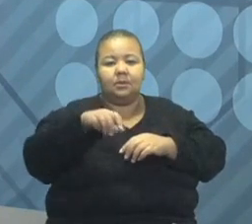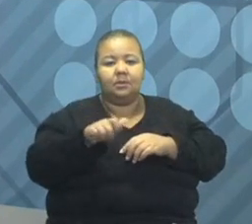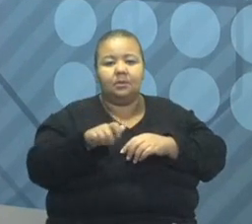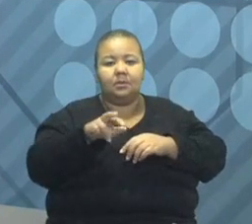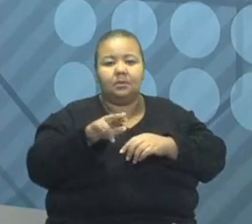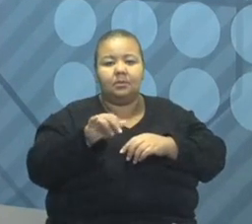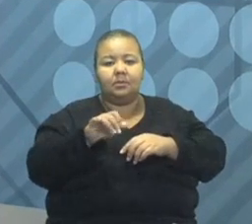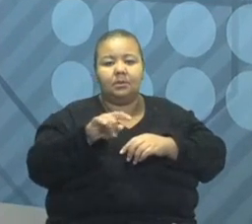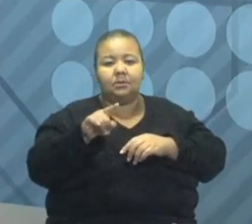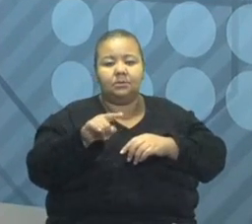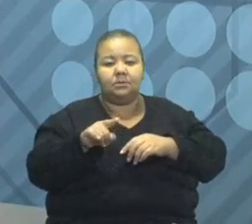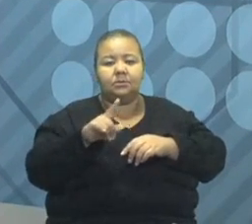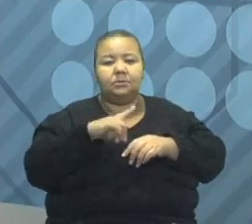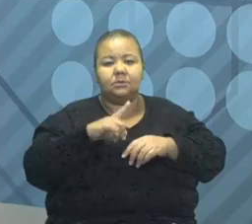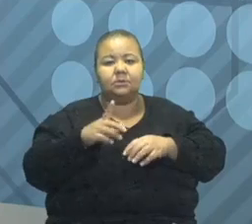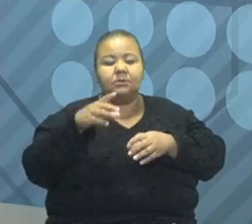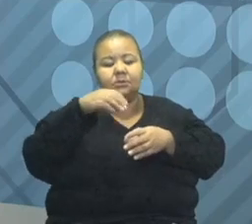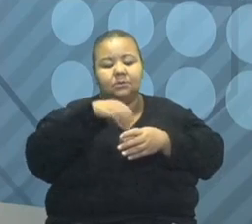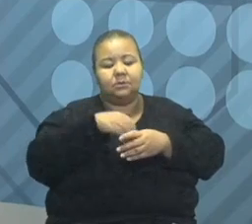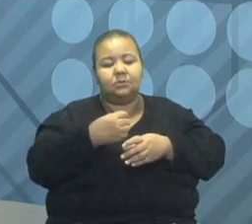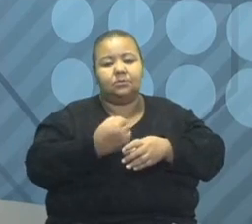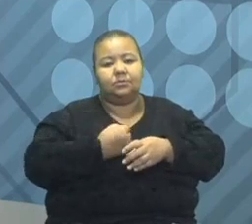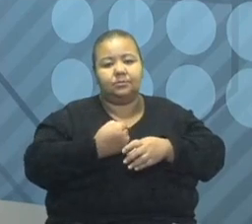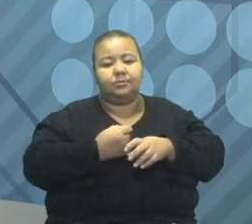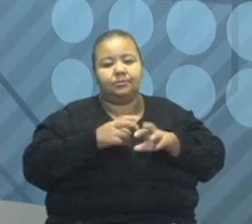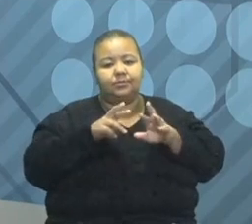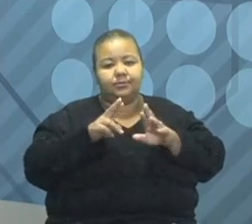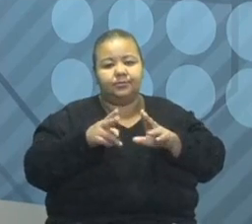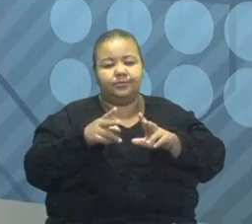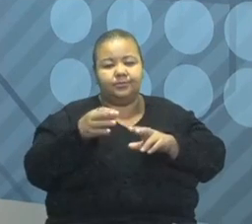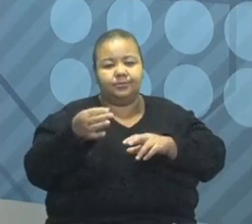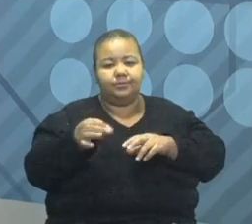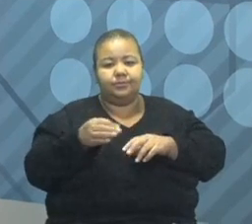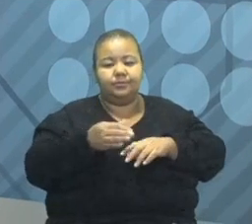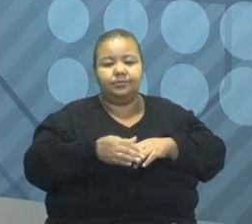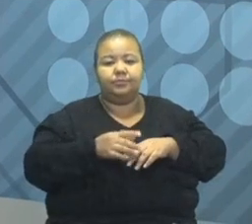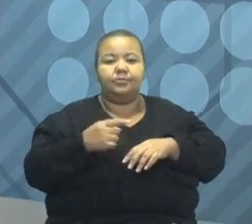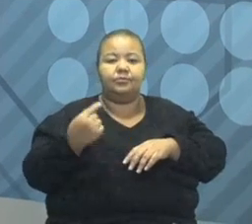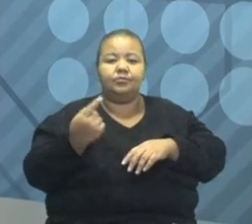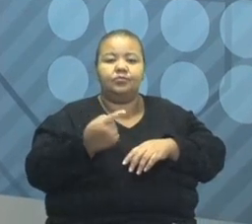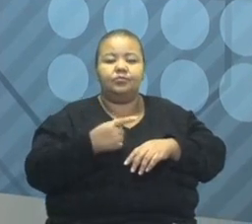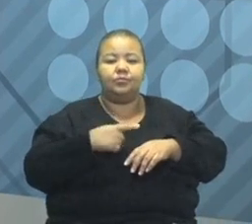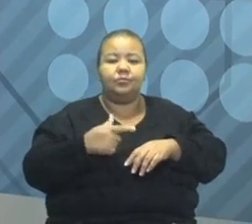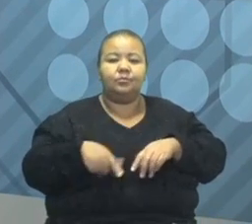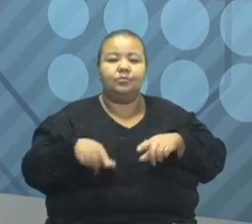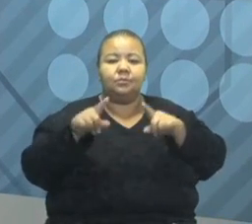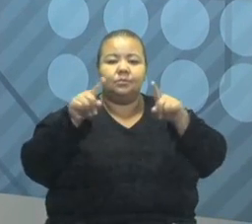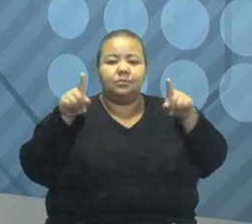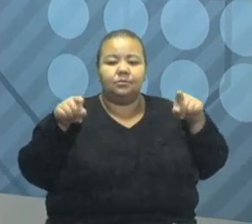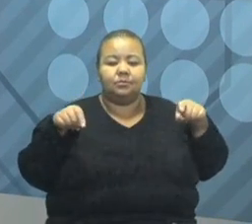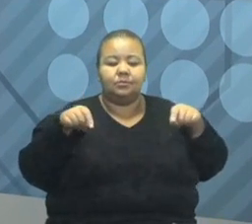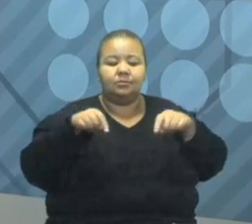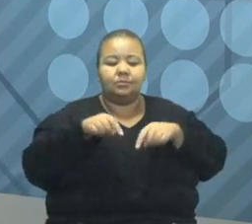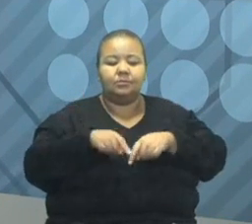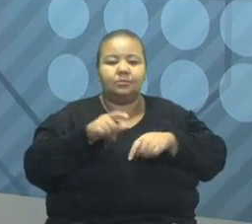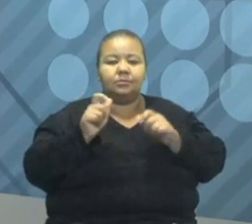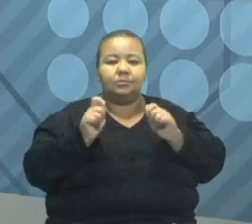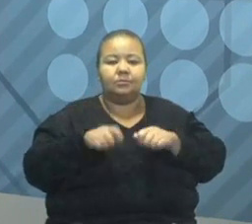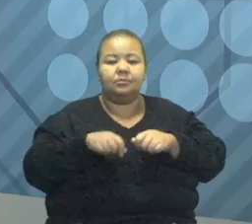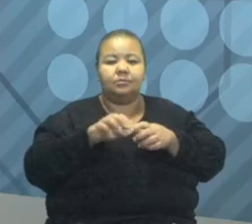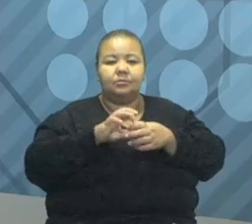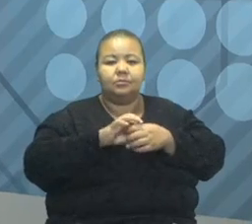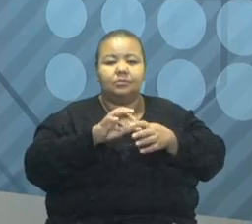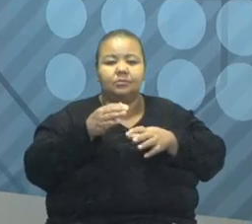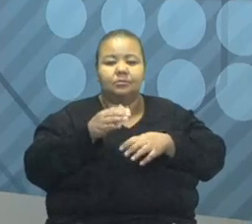se nós temos os elementos dispostos na forma de uma matriz, certo? Então, nós temos uma matriz que ela pode ser disposta